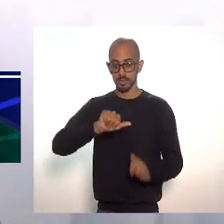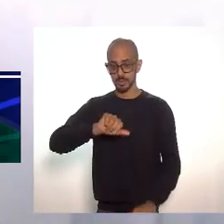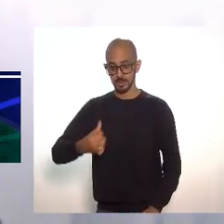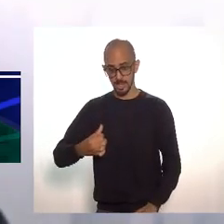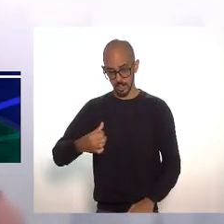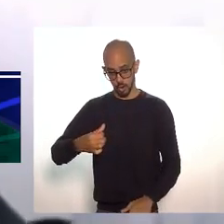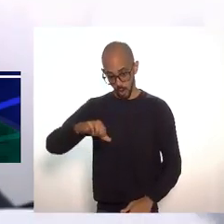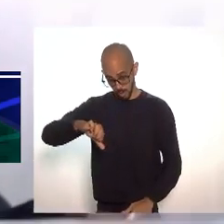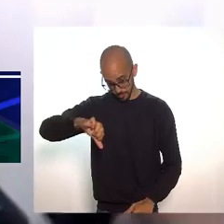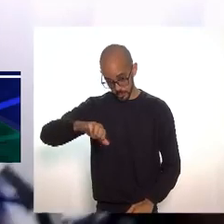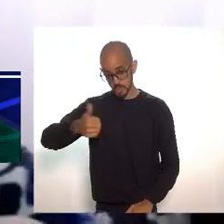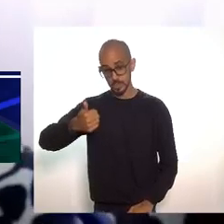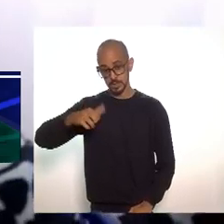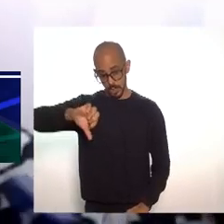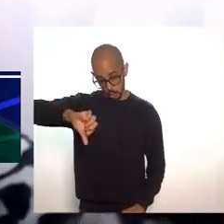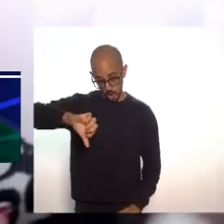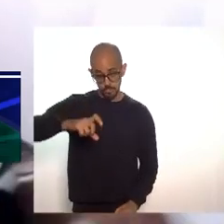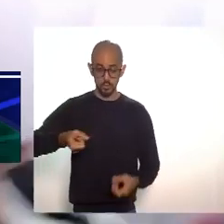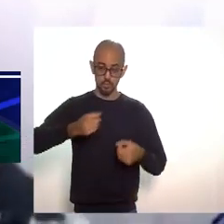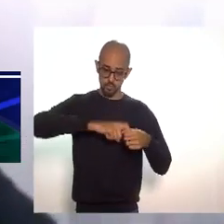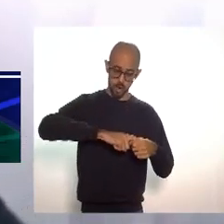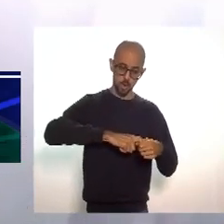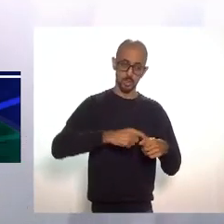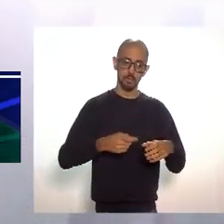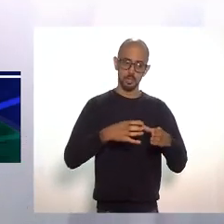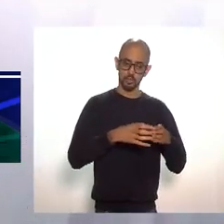volta às comissões.